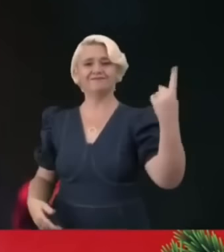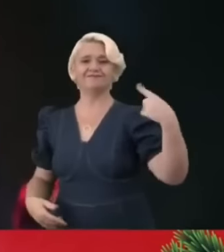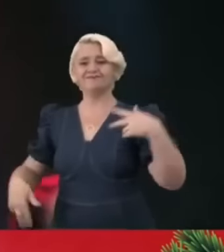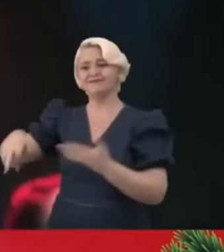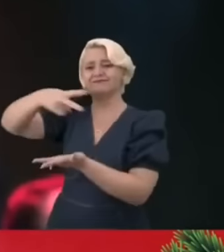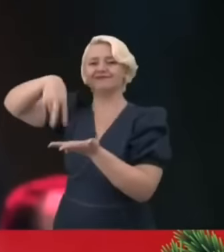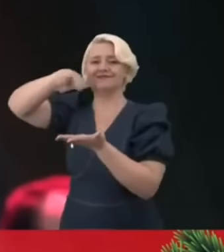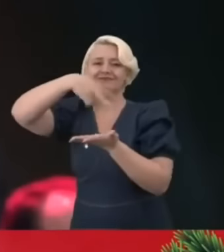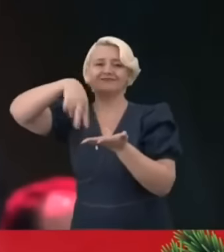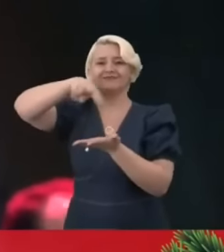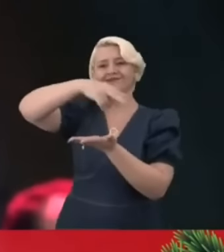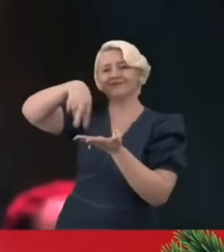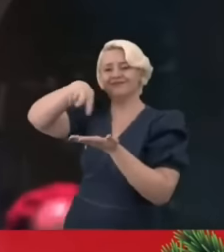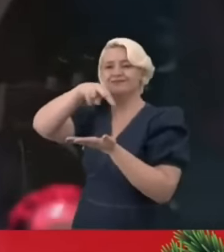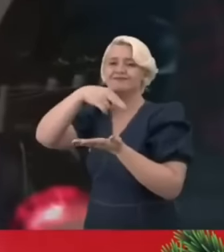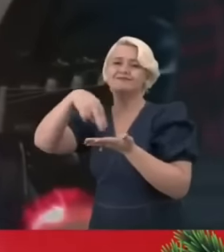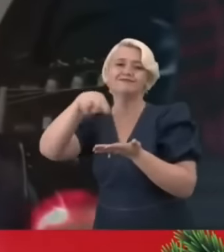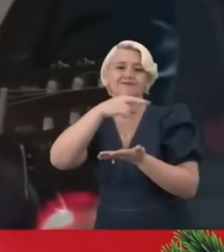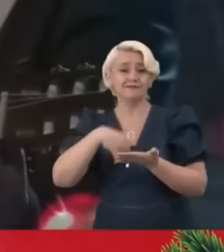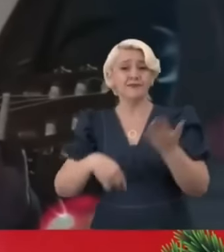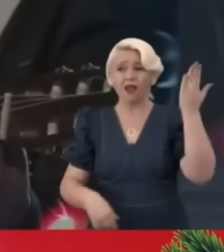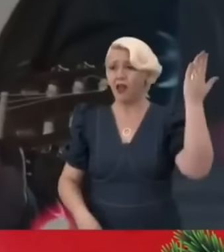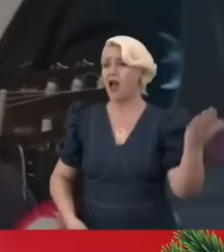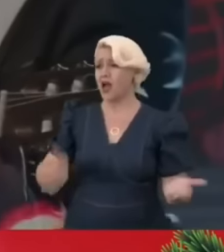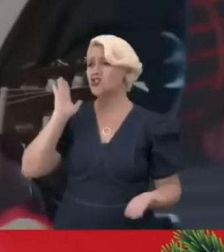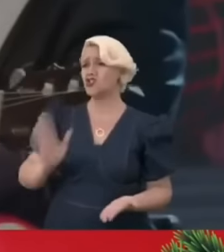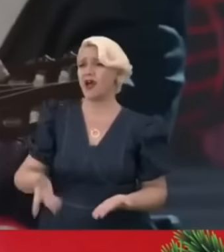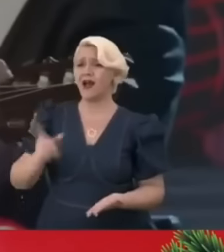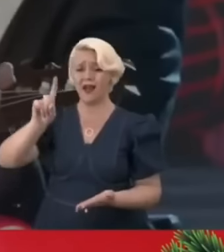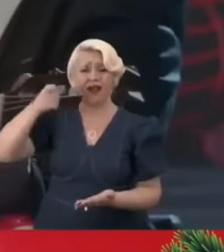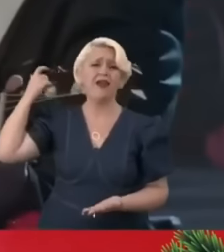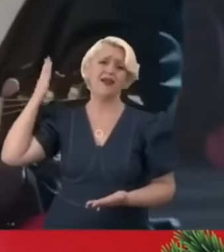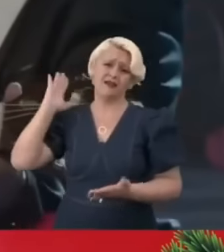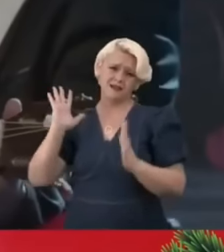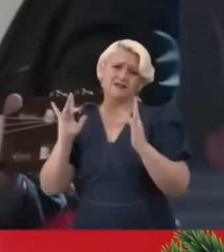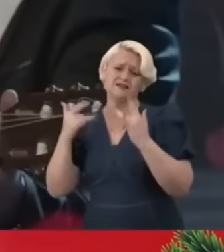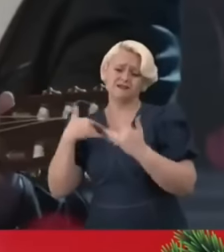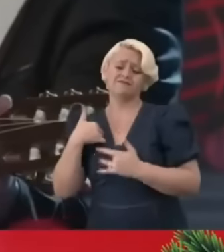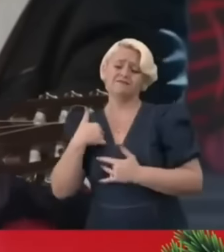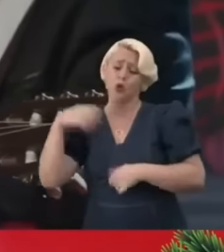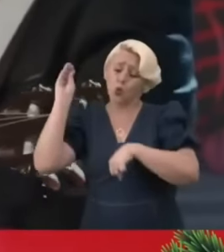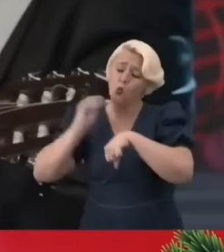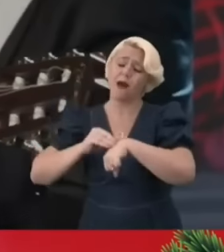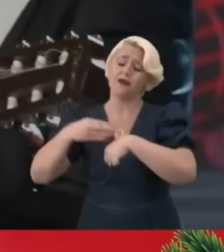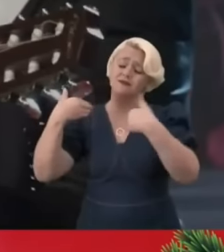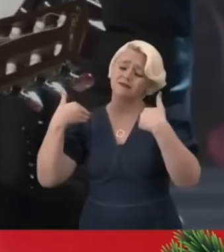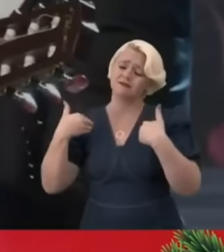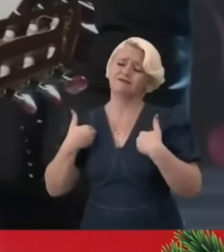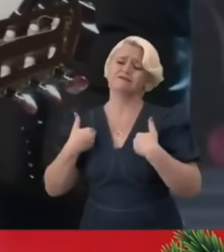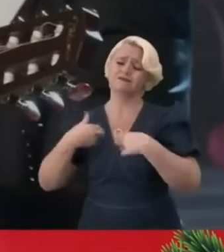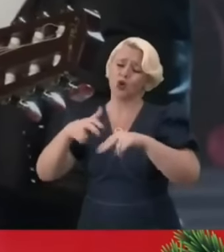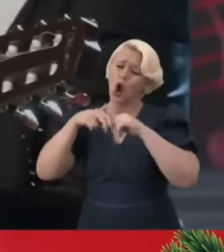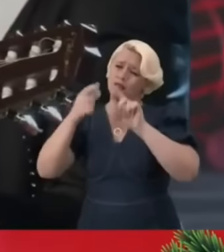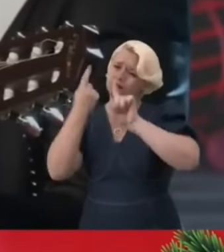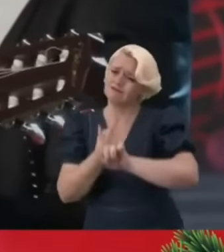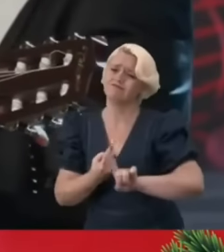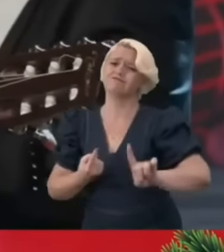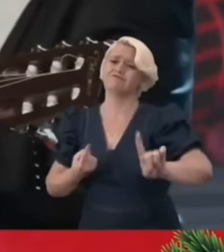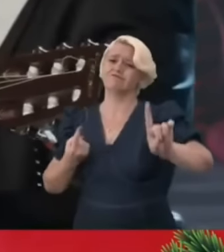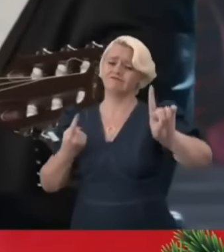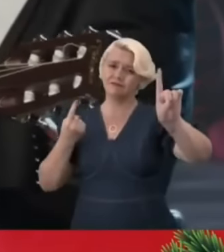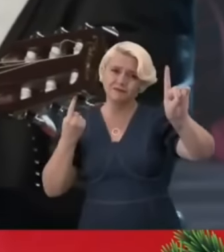dançar. Essa dama já me pertenceu e o culpado fui eu